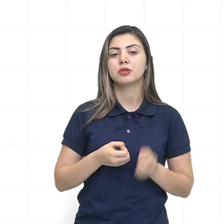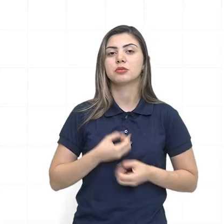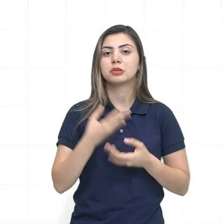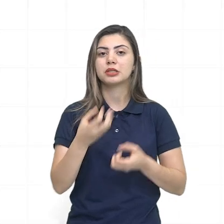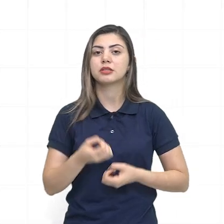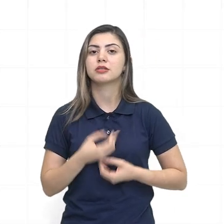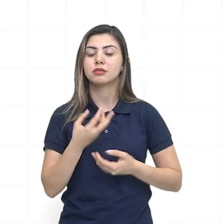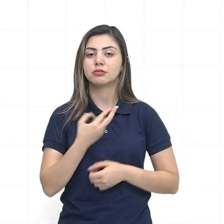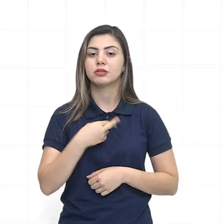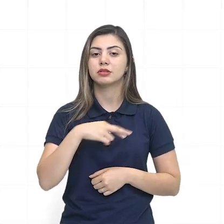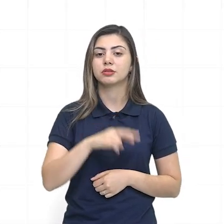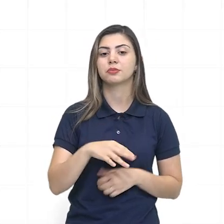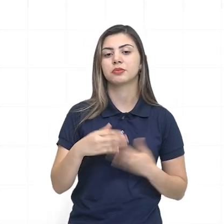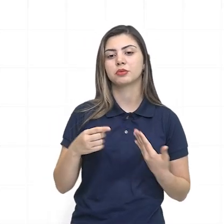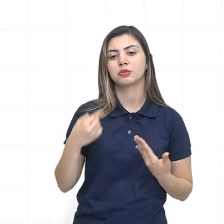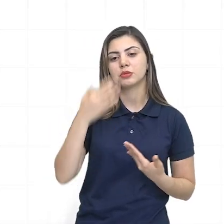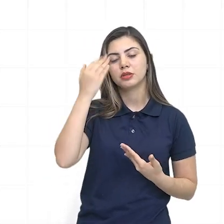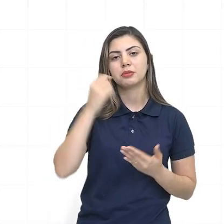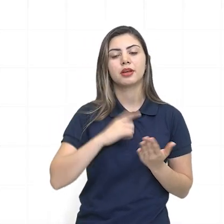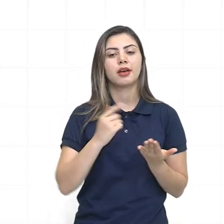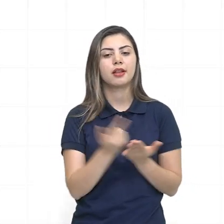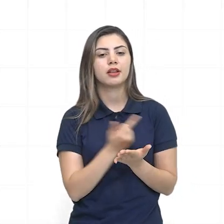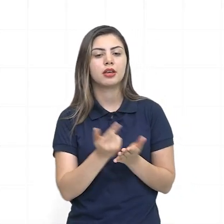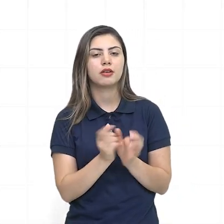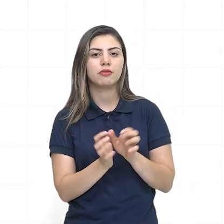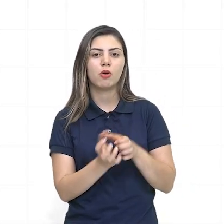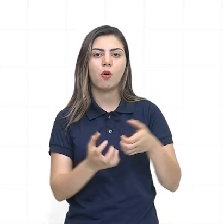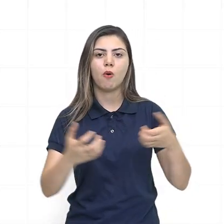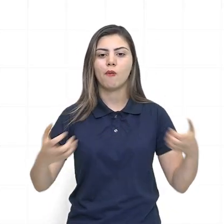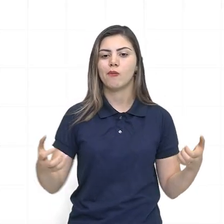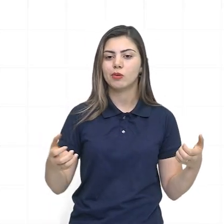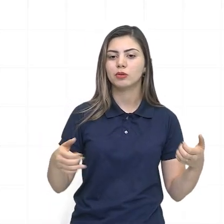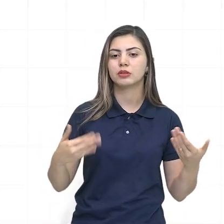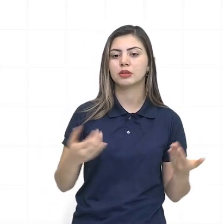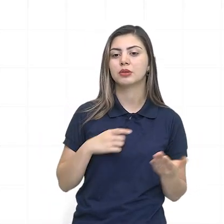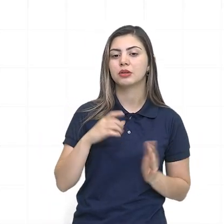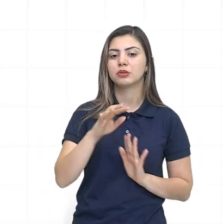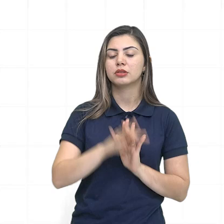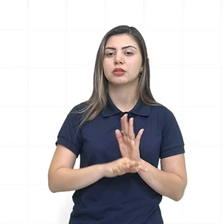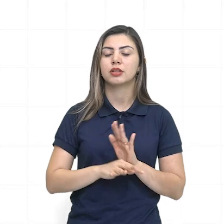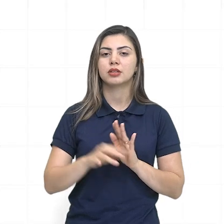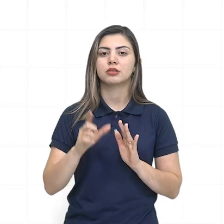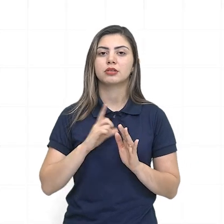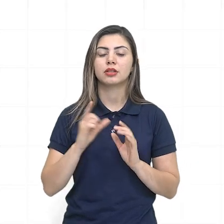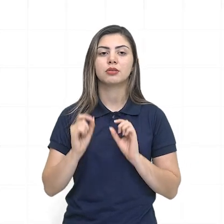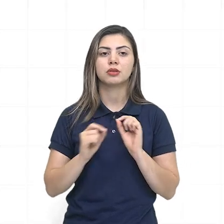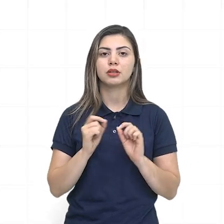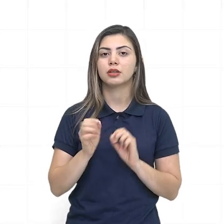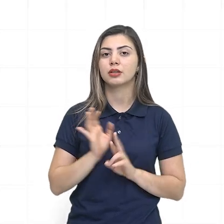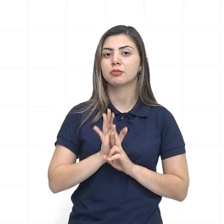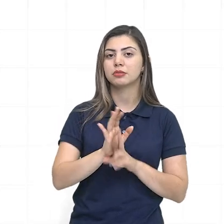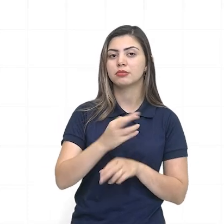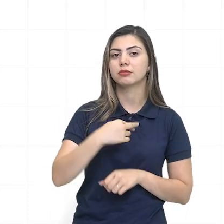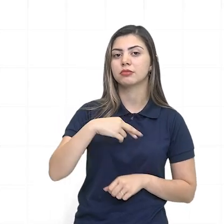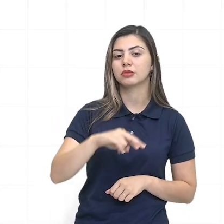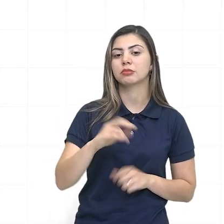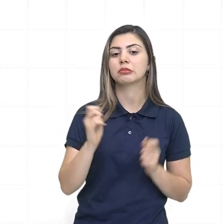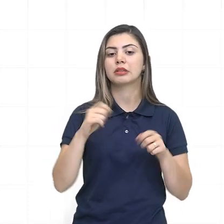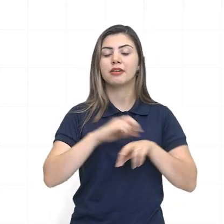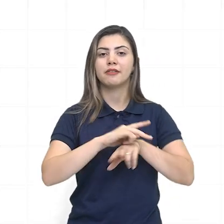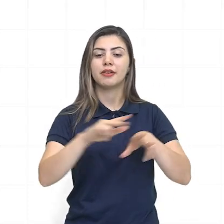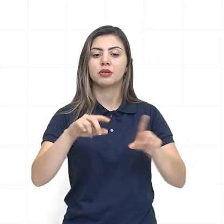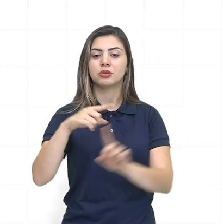formatos de livros, rolos e pergaminhos, os textos sagrados também podem ser expressos da seguinte forma: pintura